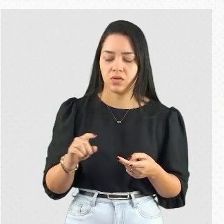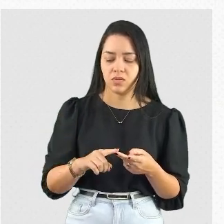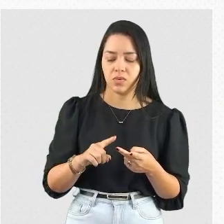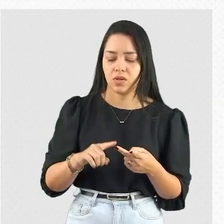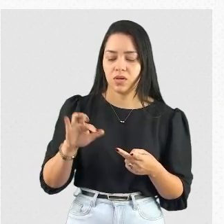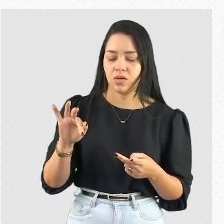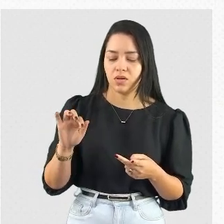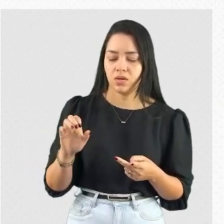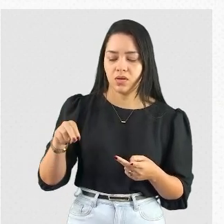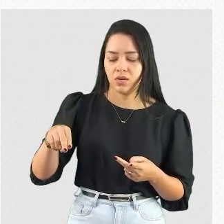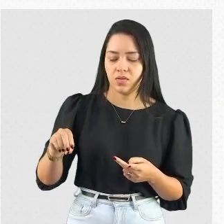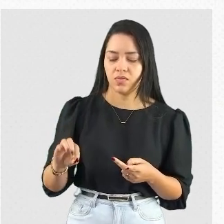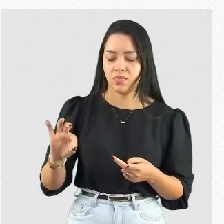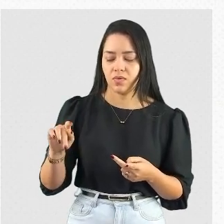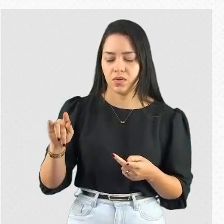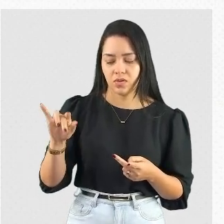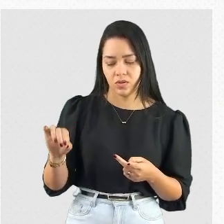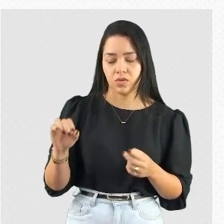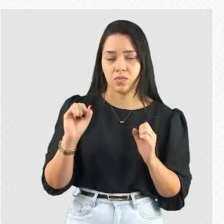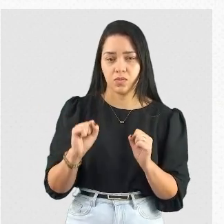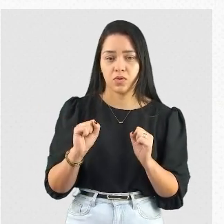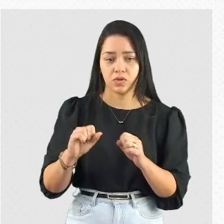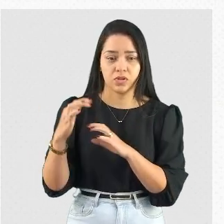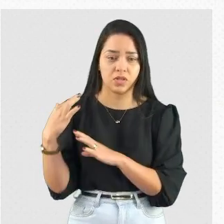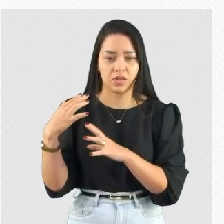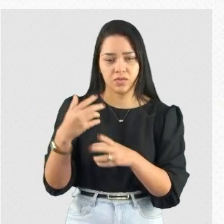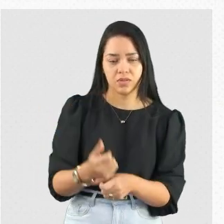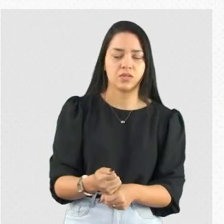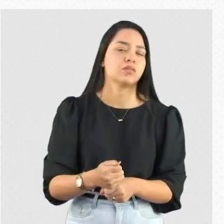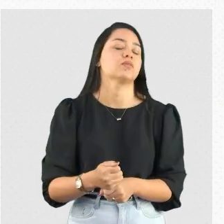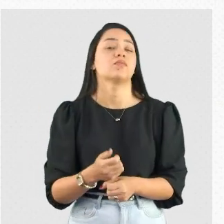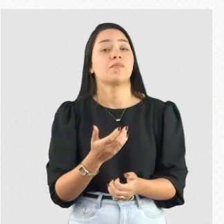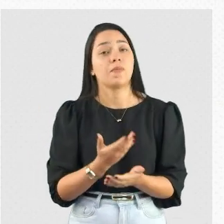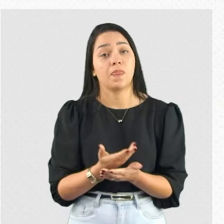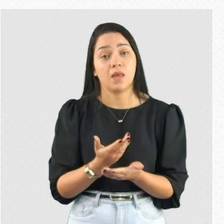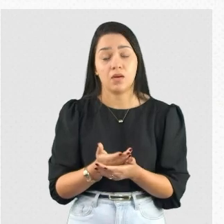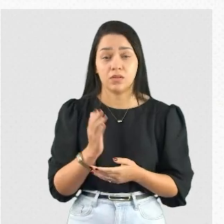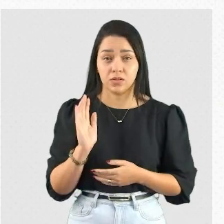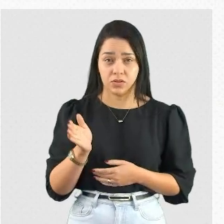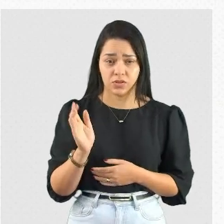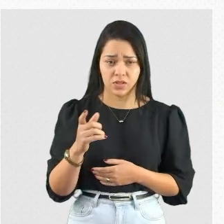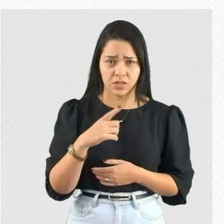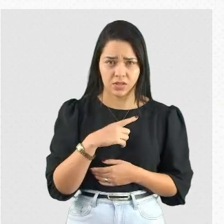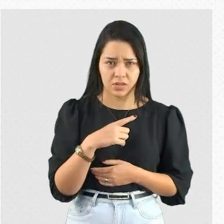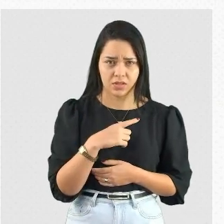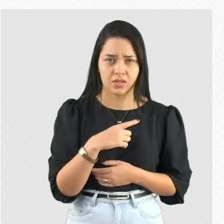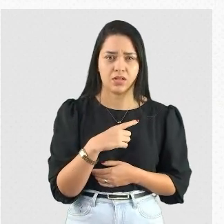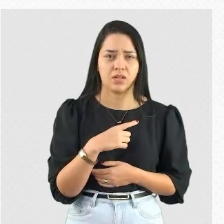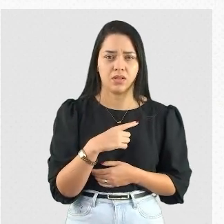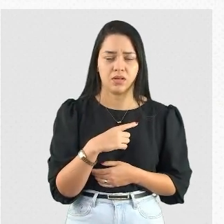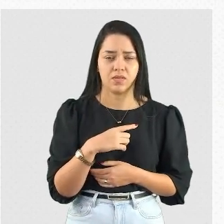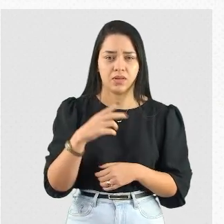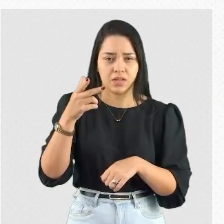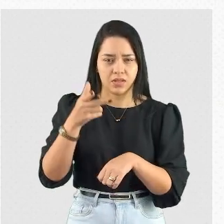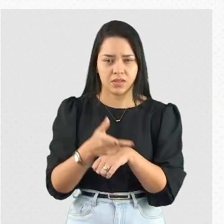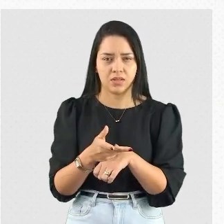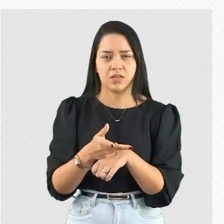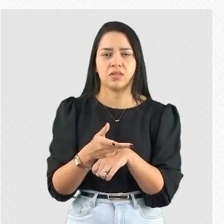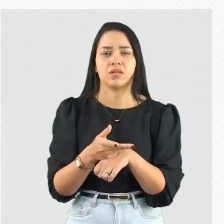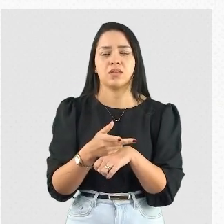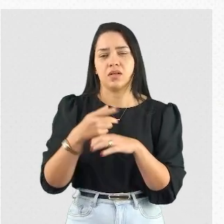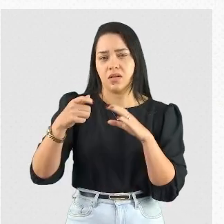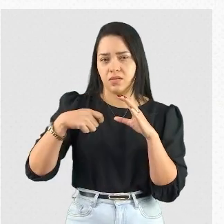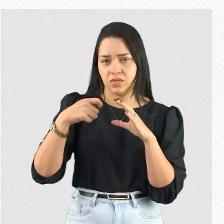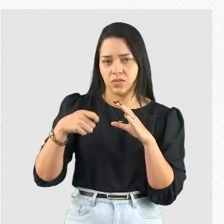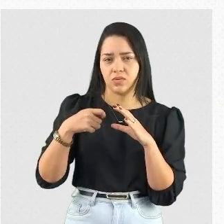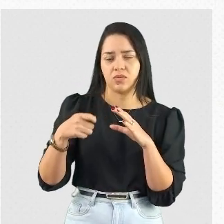vocês podem estar revisando, tá bom? Lá naquelas primeiras aulas que a gente teve aqui nas nossas gravações do ensino